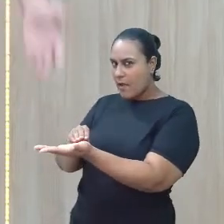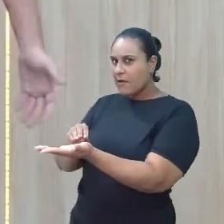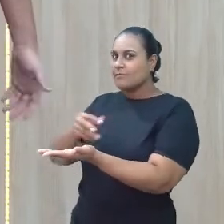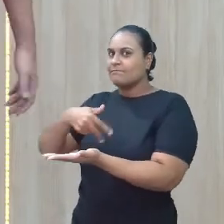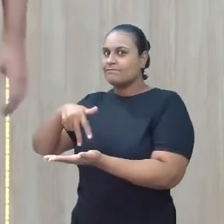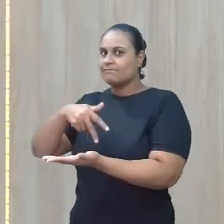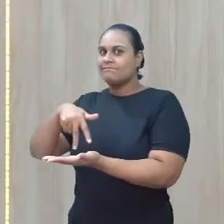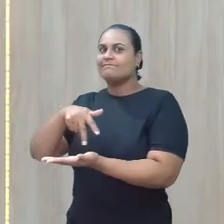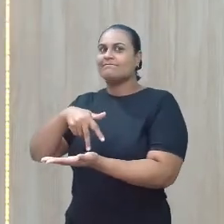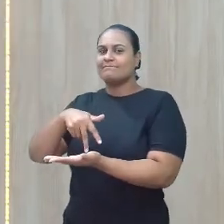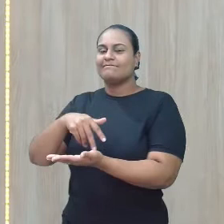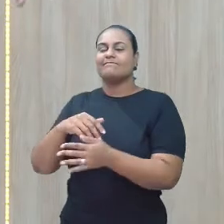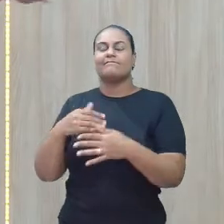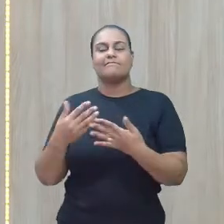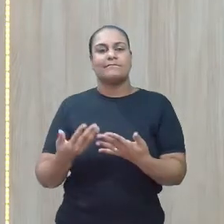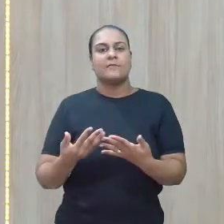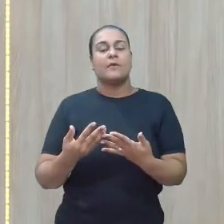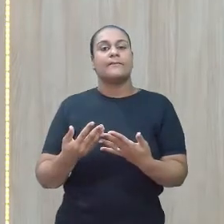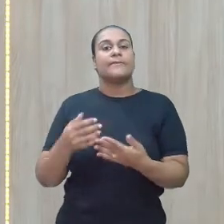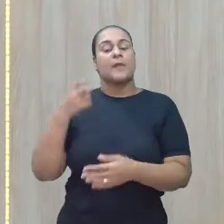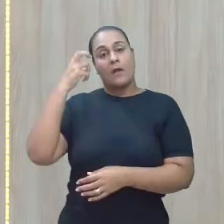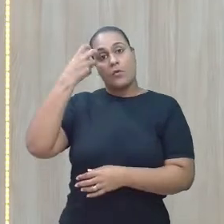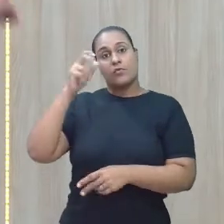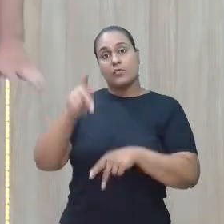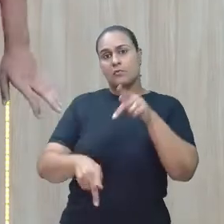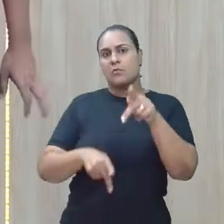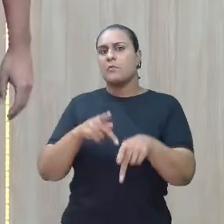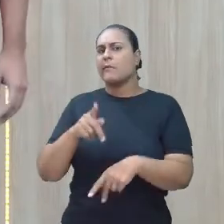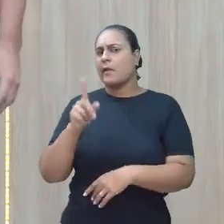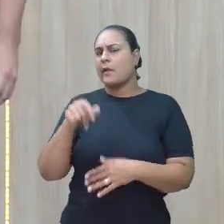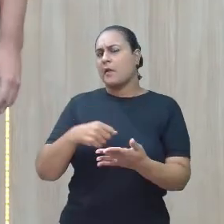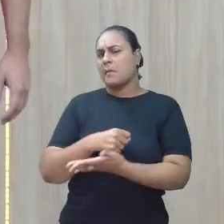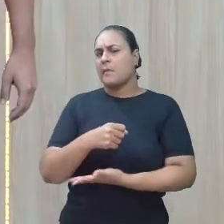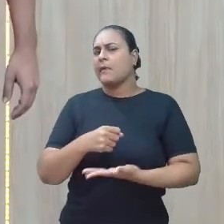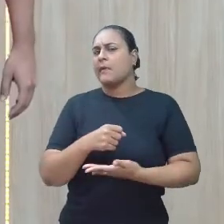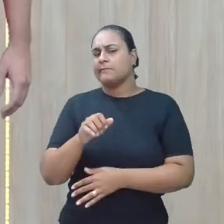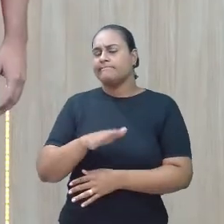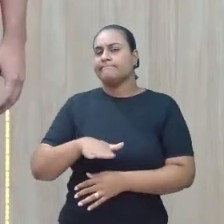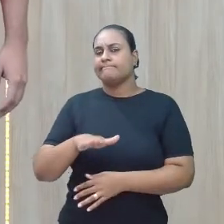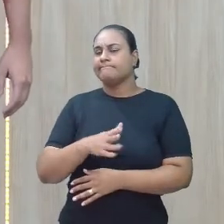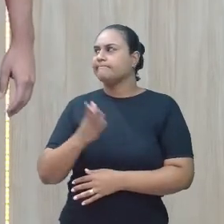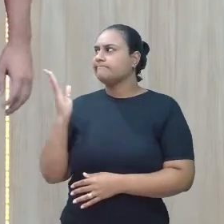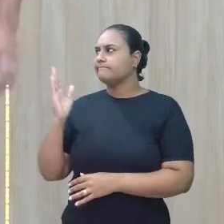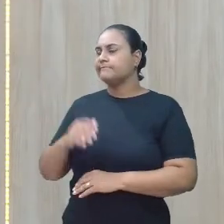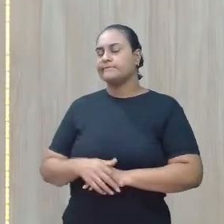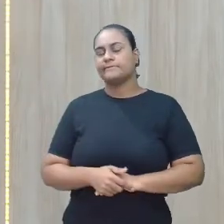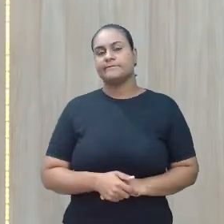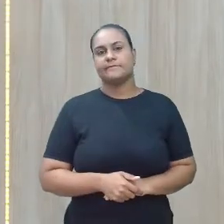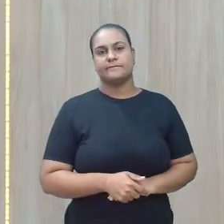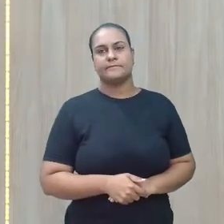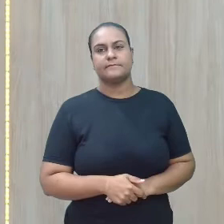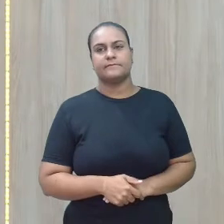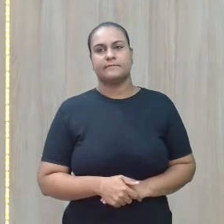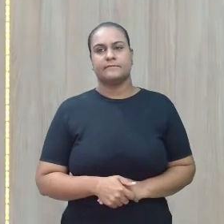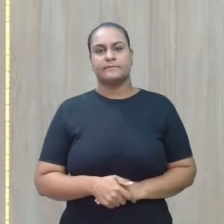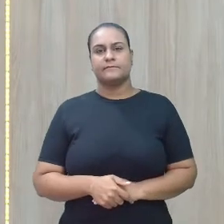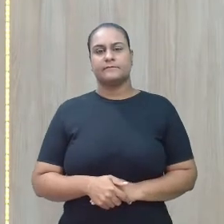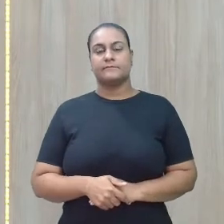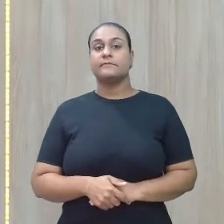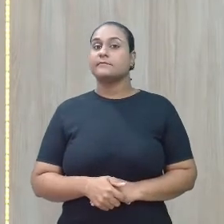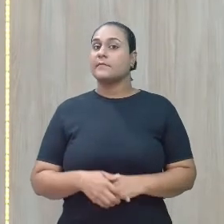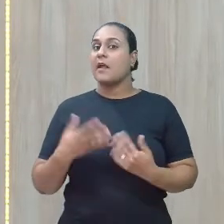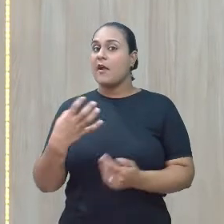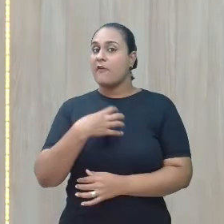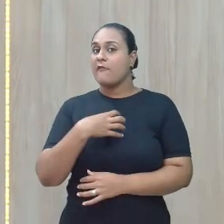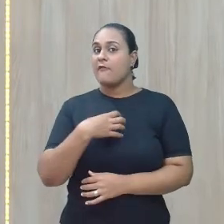me inspira. Então, quando a gente fala sobre cultura popular, basicamente é esse cenário que nós temos, tá bom? Então, essa é a forma da